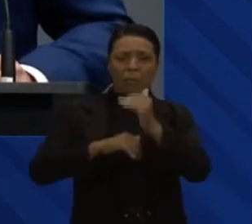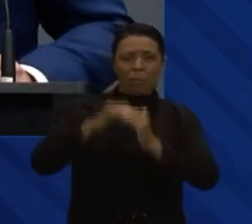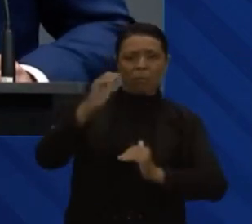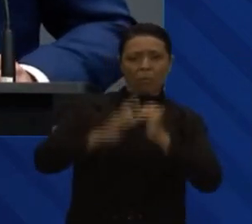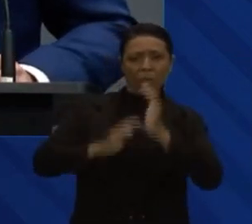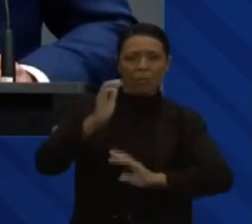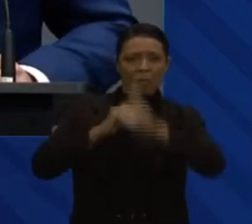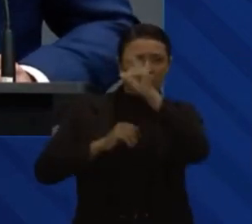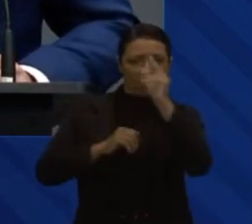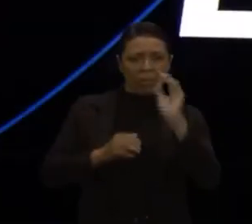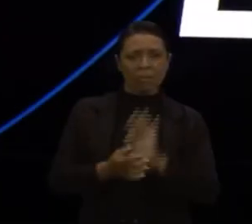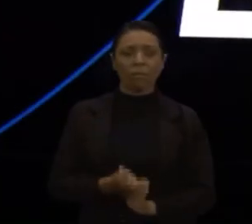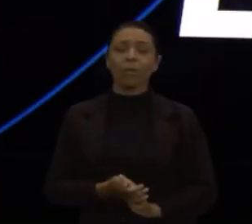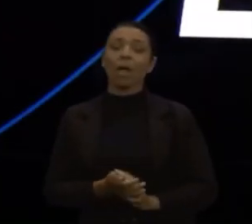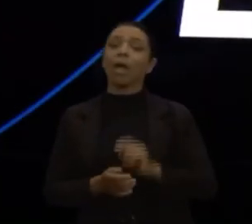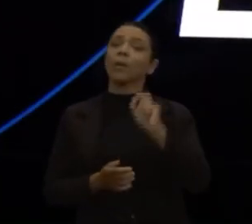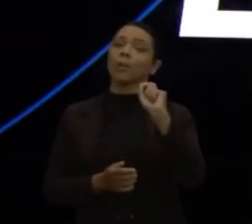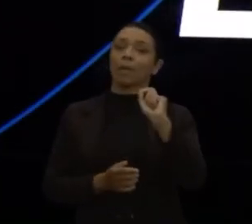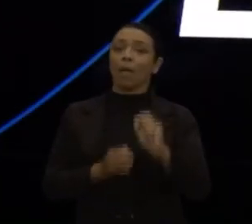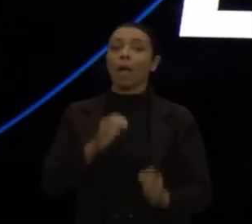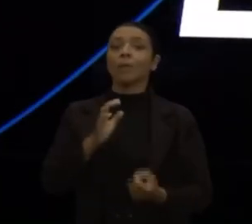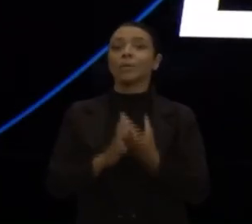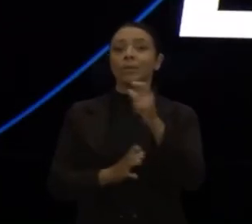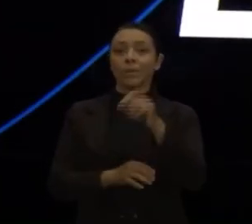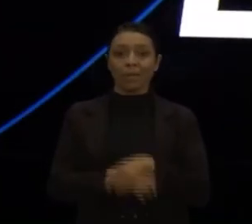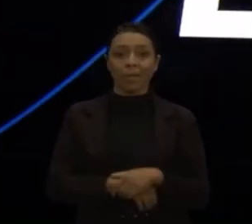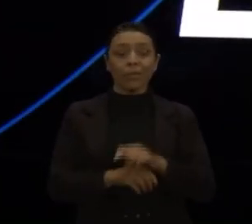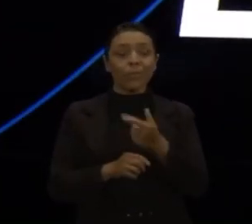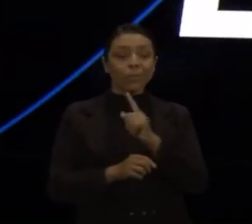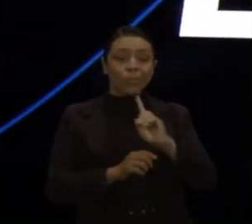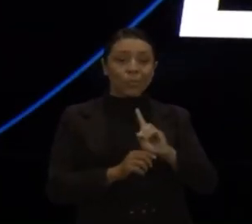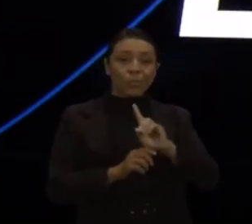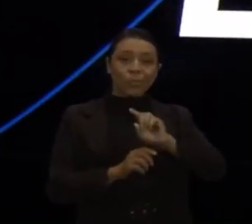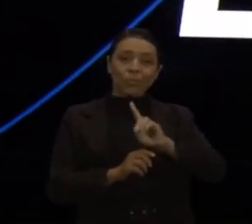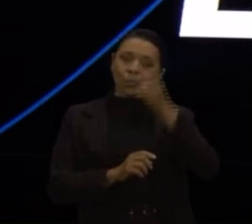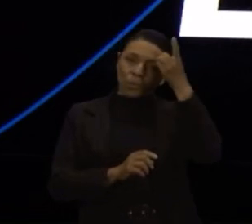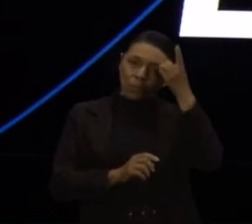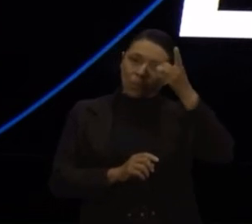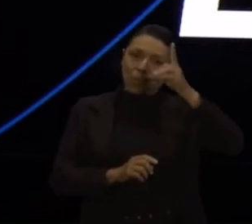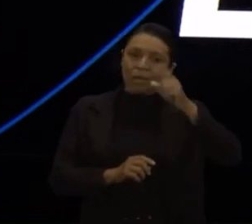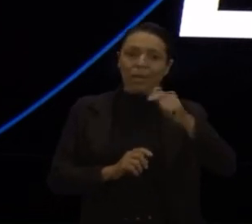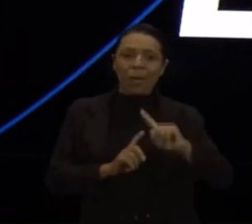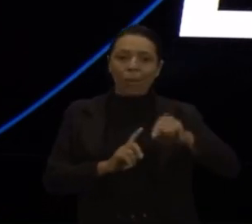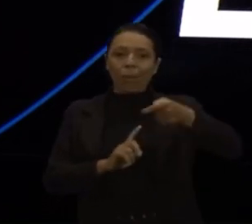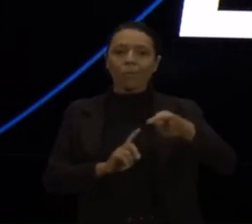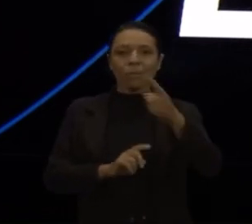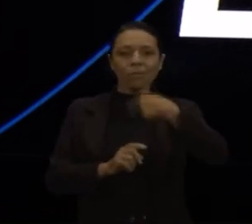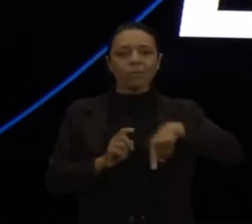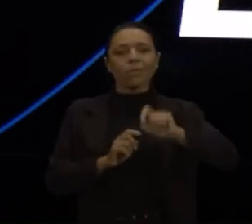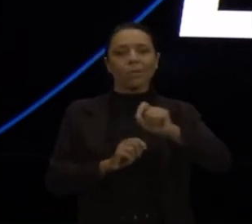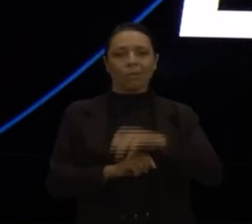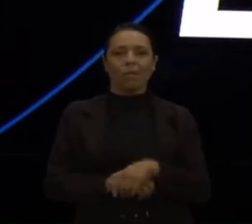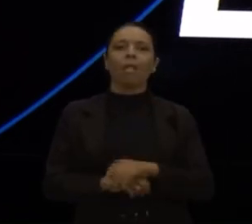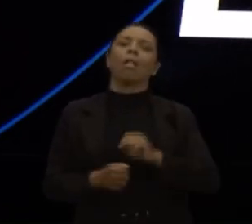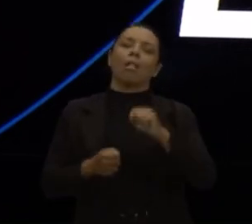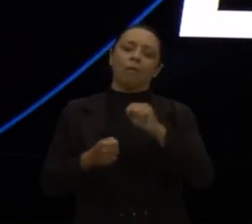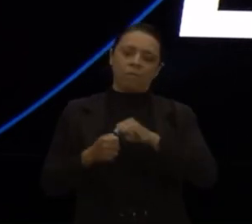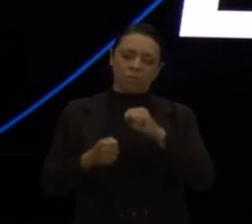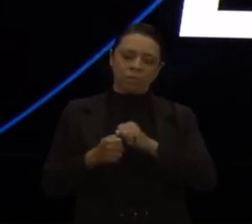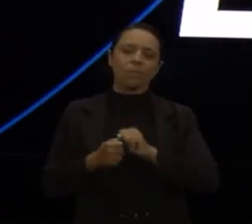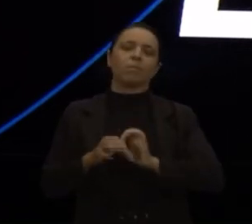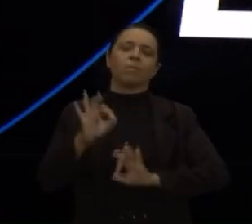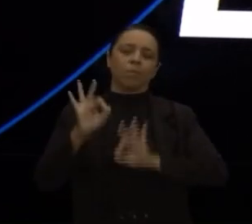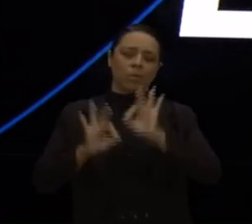trabalhando todos no outro dia nós fizemos a necessidade tivemos a necessidade de fazer a recisão desses contratos